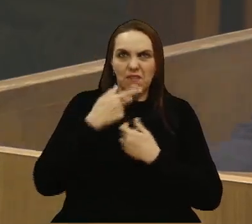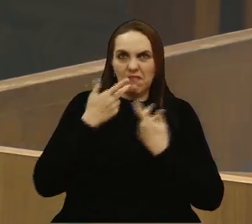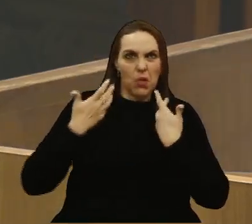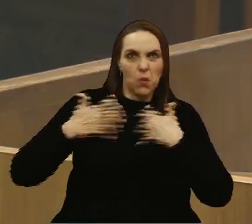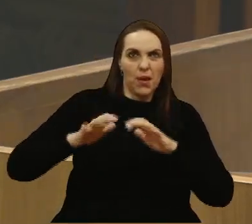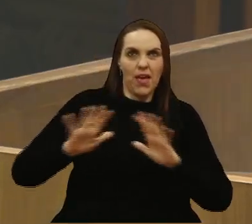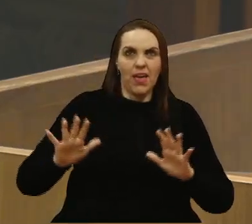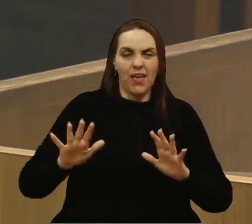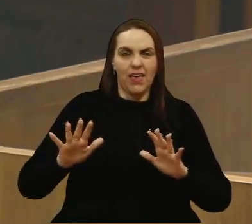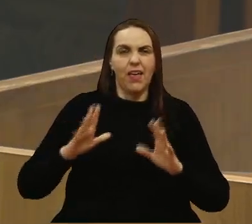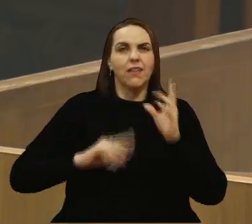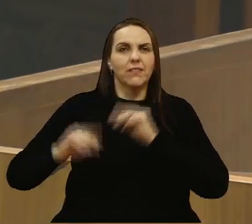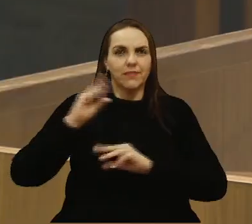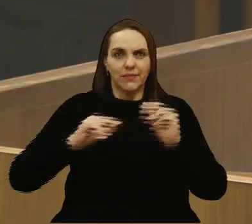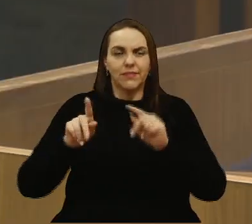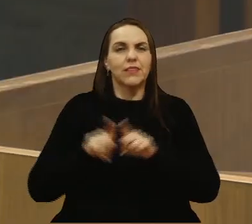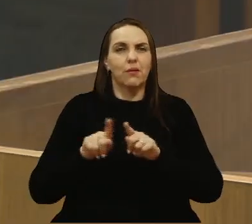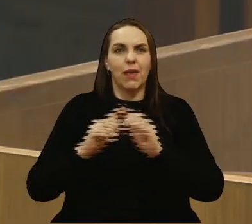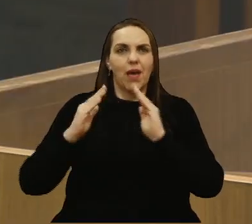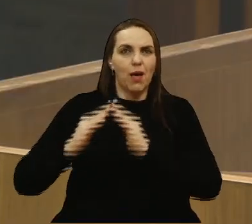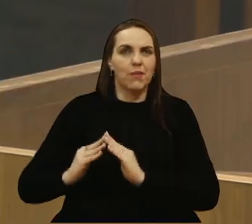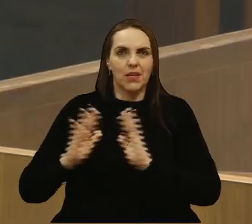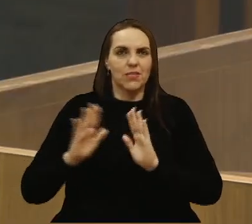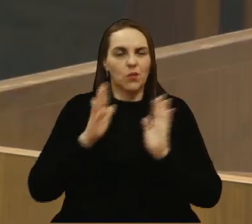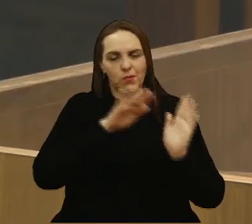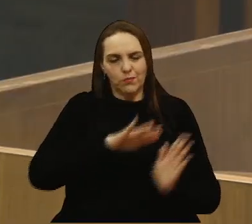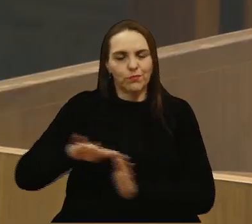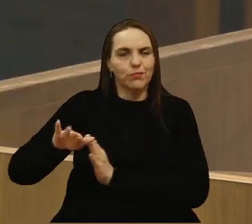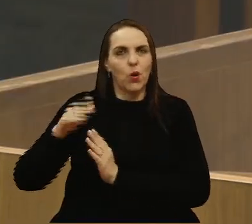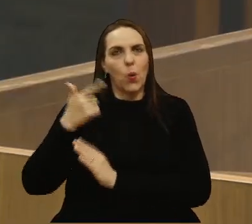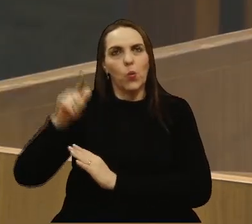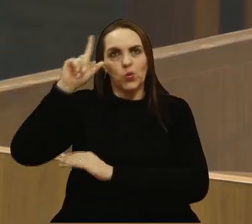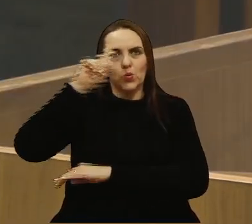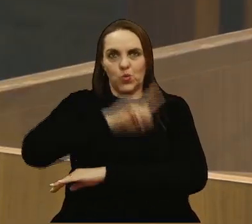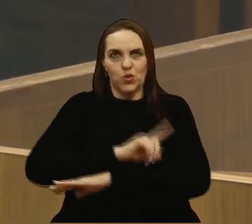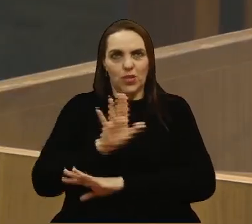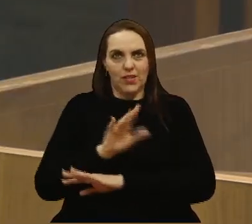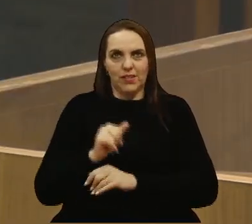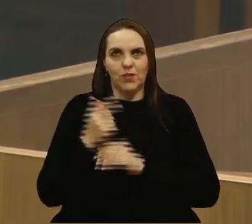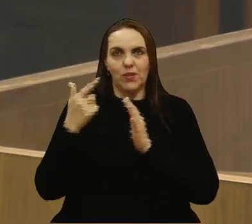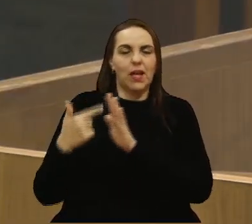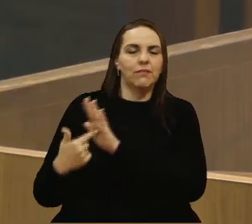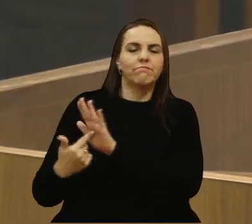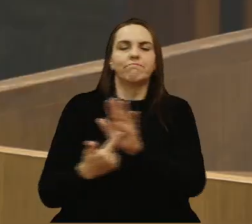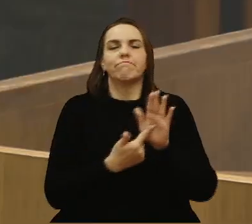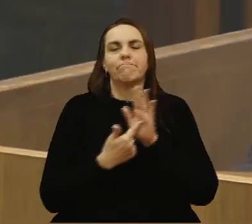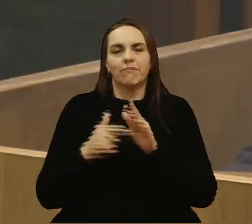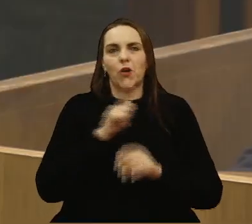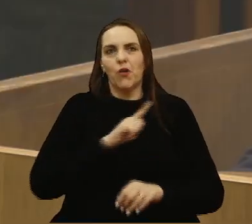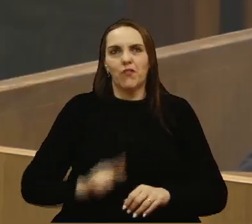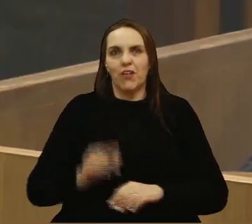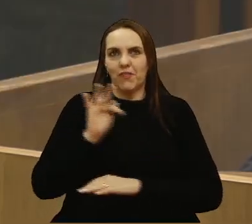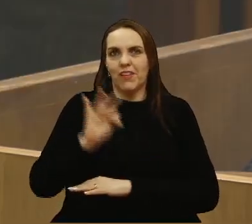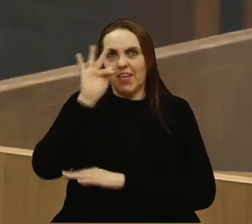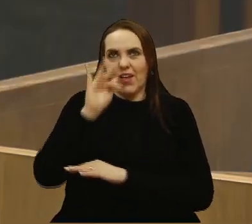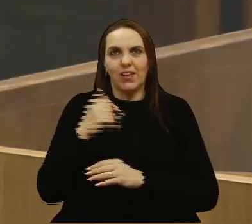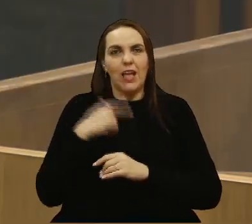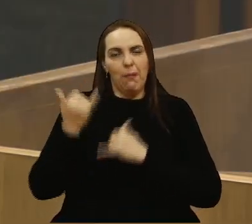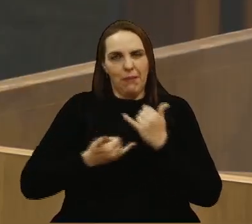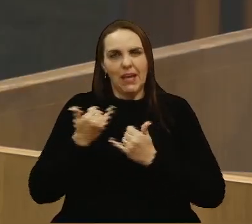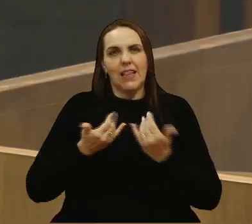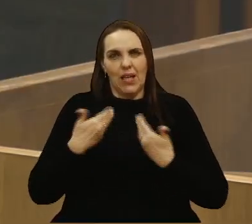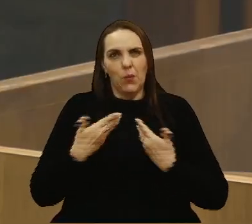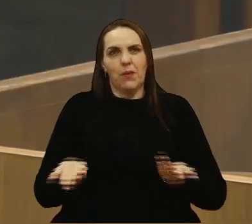esses papos na questão da habitação, mas isso aí eu vou deixar para outro dia. Essa questão de não dar espaço para o governo federal. Daí é questão de brincadeira,